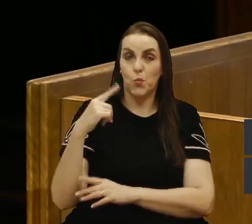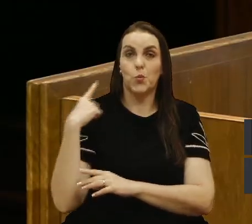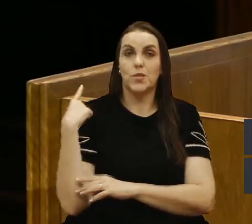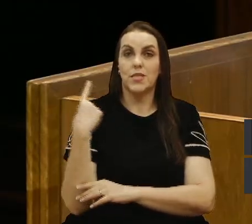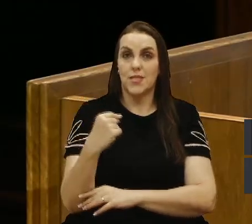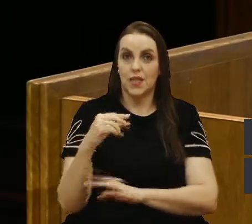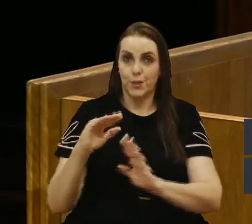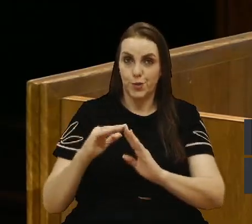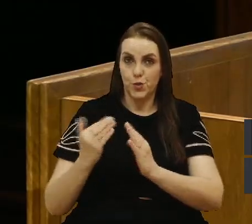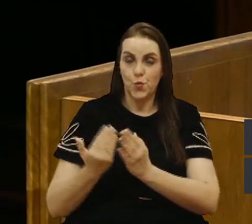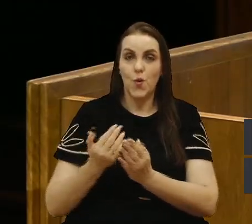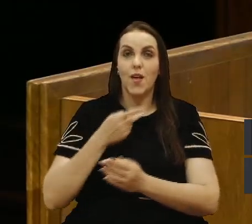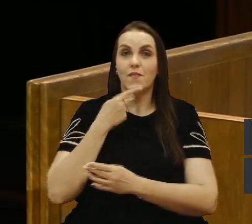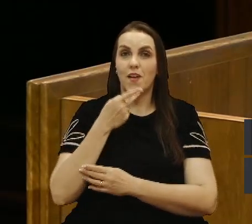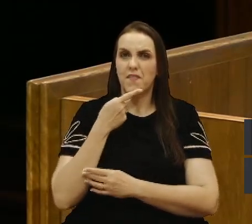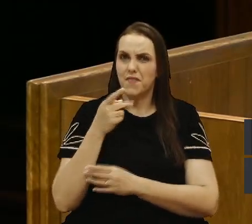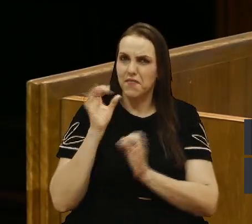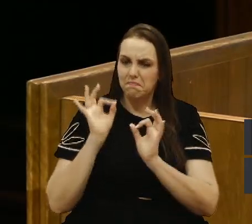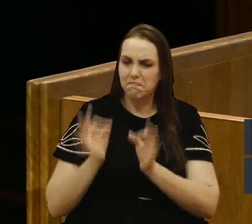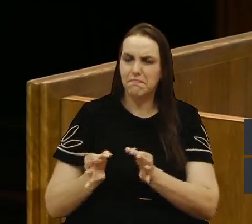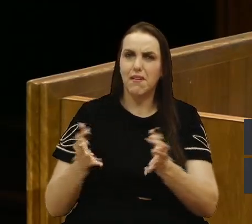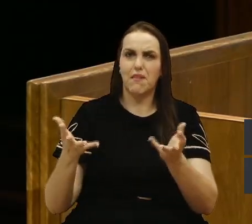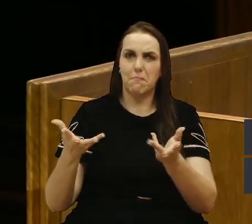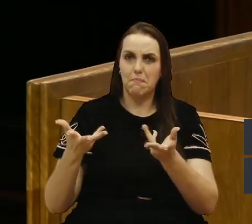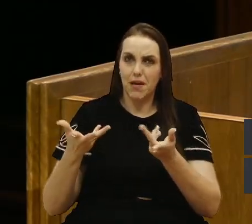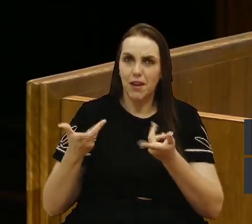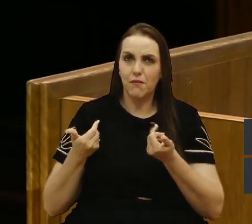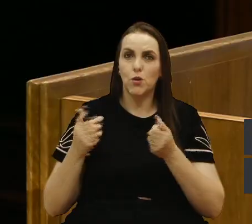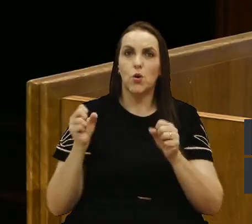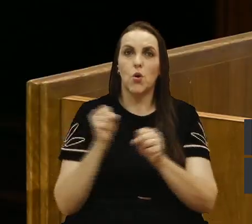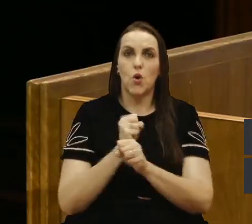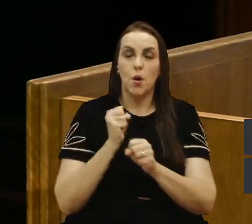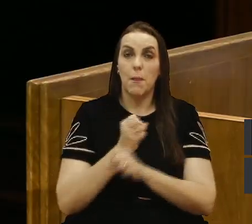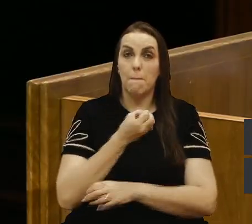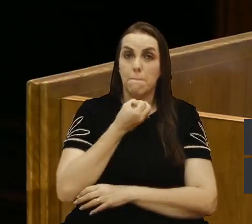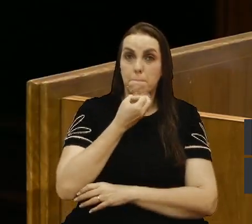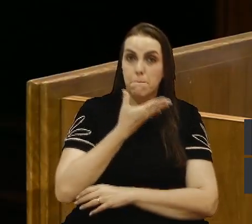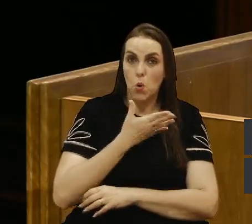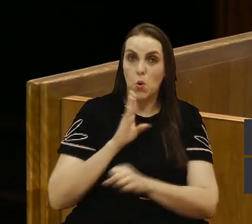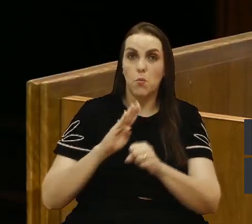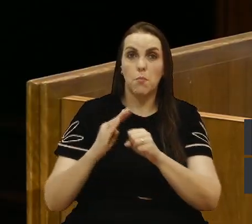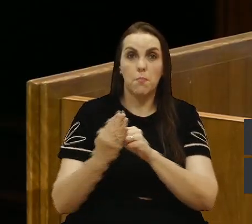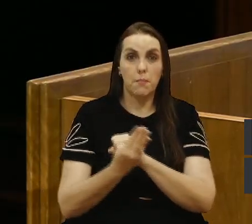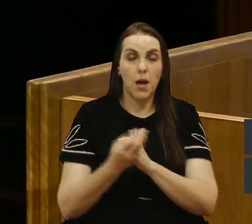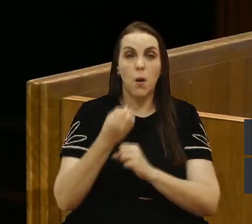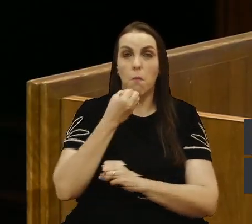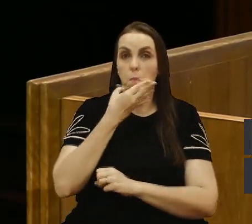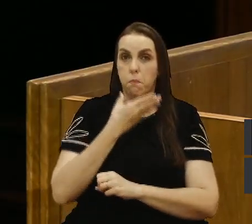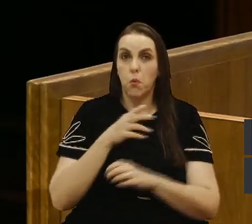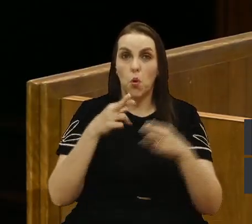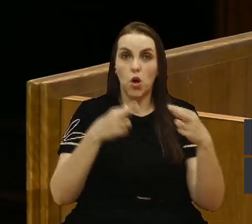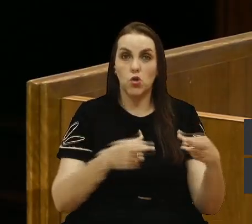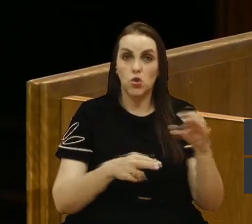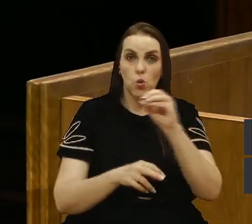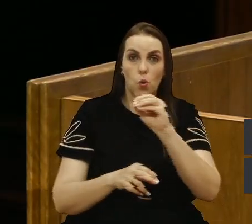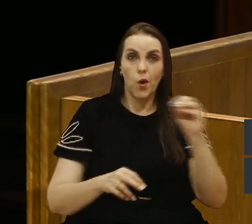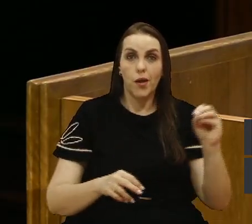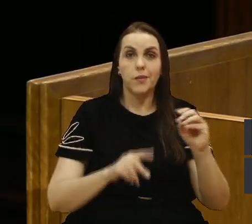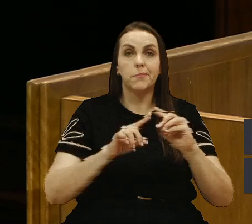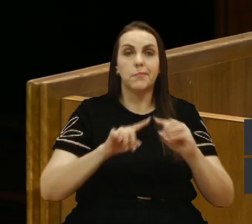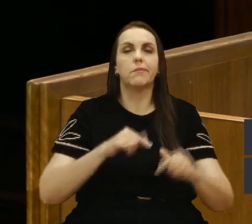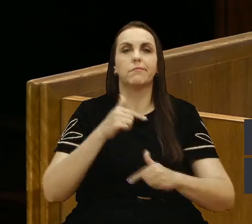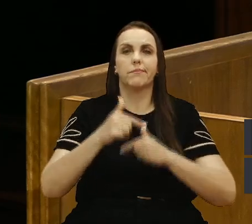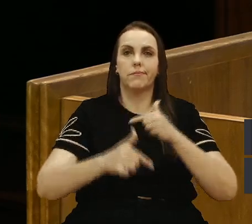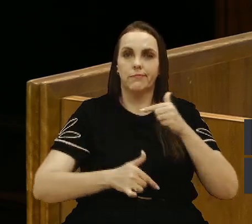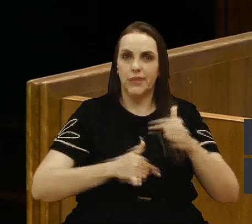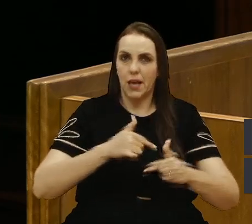falaram, vai ficar um espetáculo a obra, é bom para o Desvio Risso, é bom para a região oeste da cidade, mas a gente tem que trabalhar